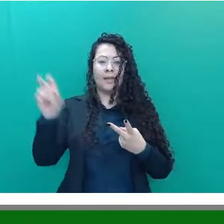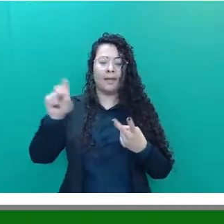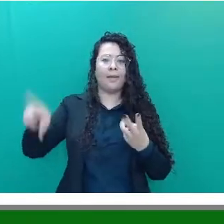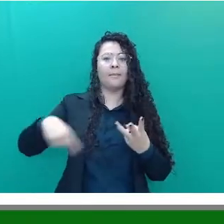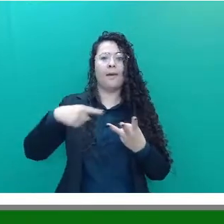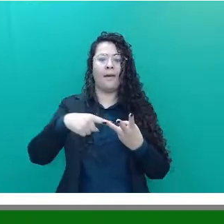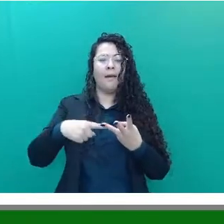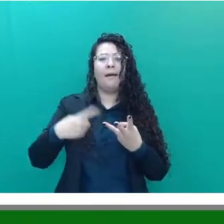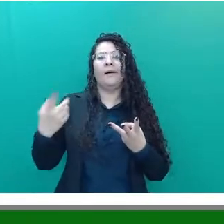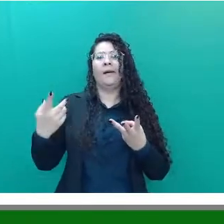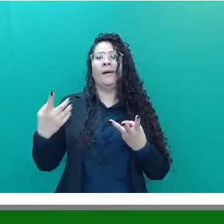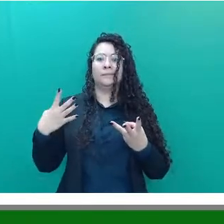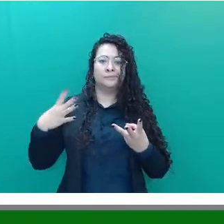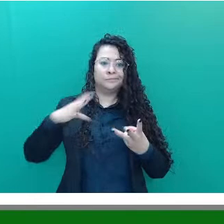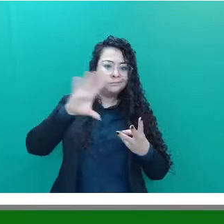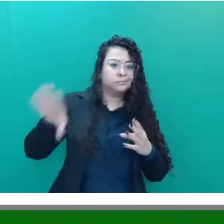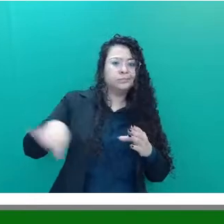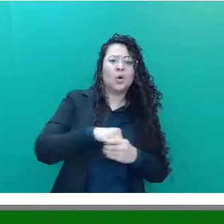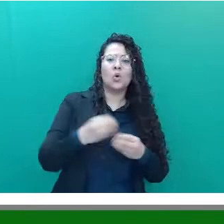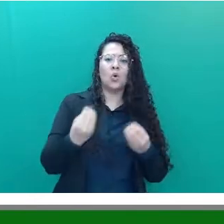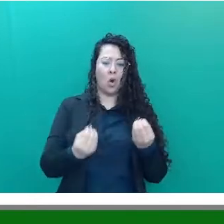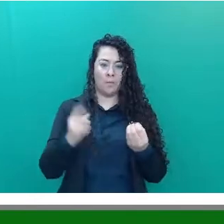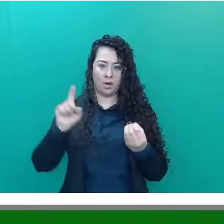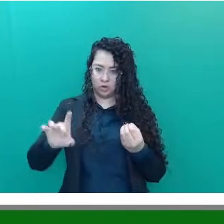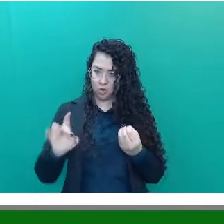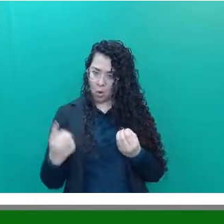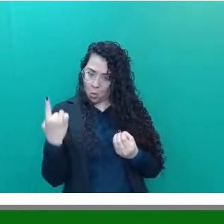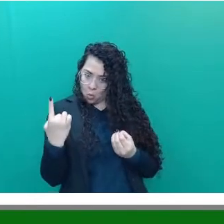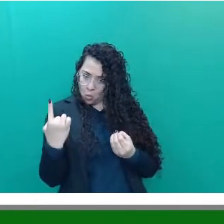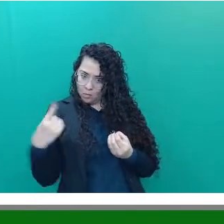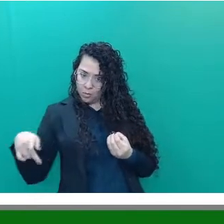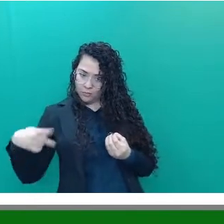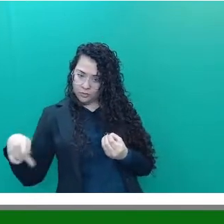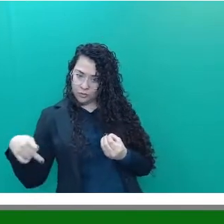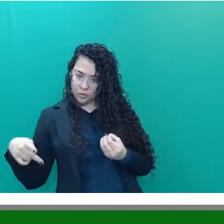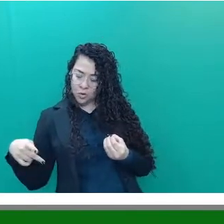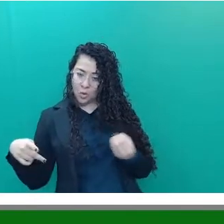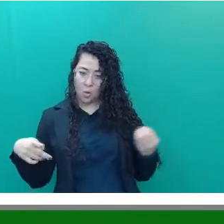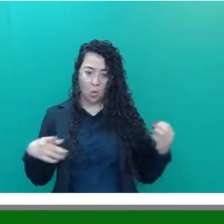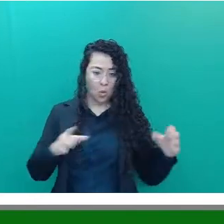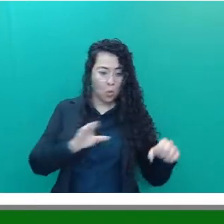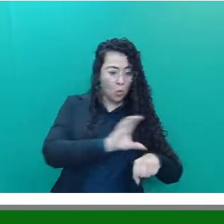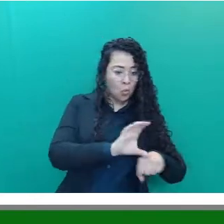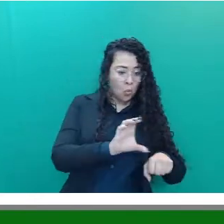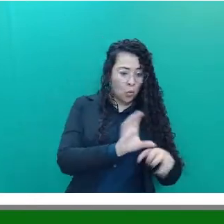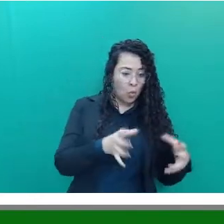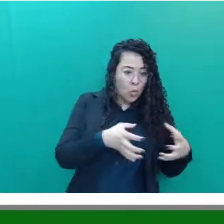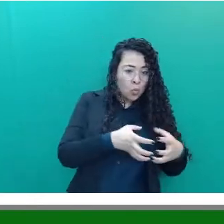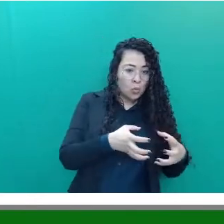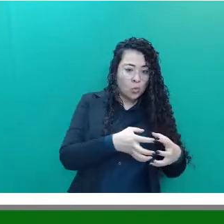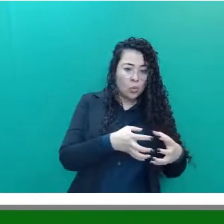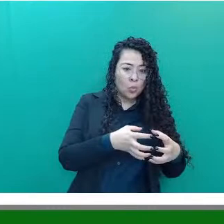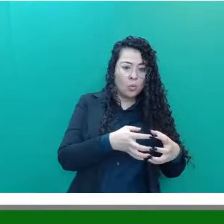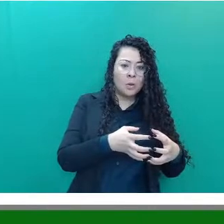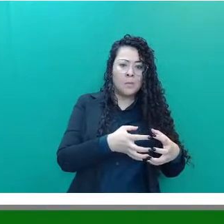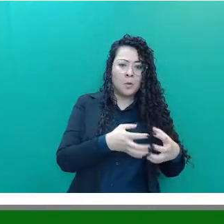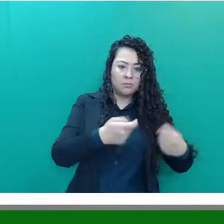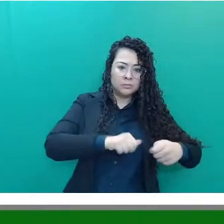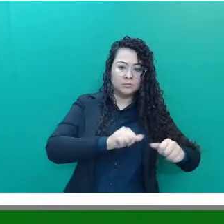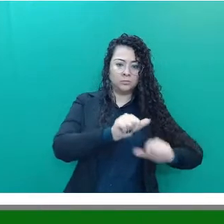curso? É um movimento individual de um professor? É um movimento do curso? A gente tinha comentado do quanto